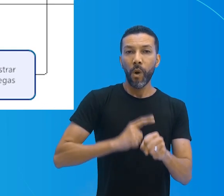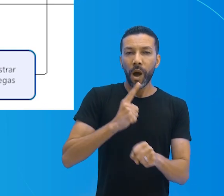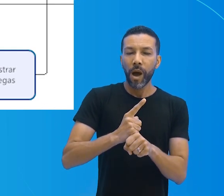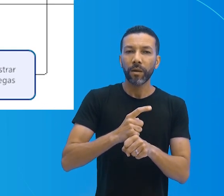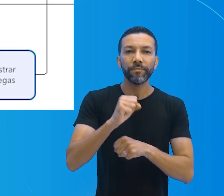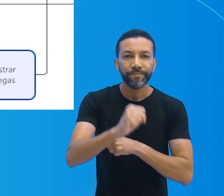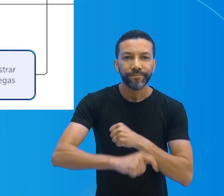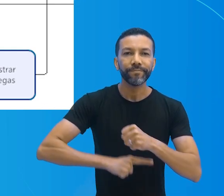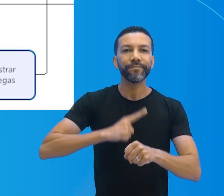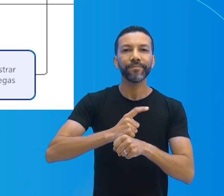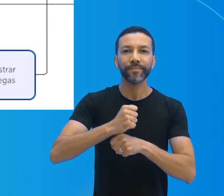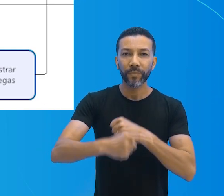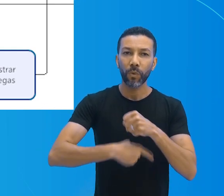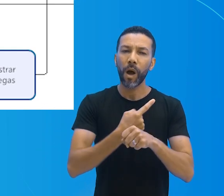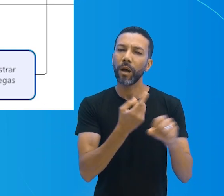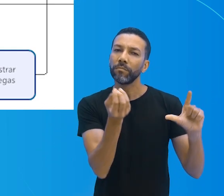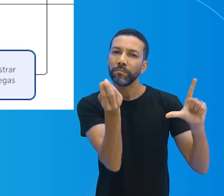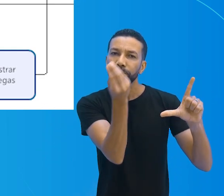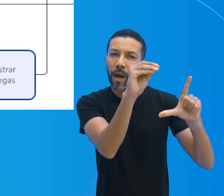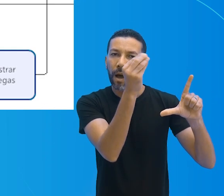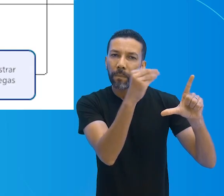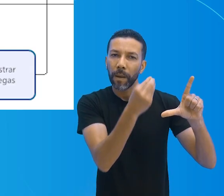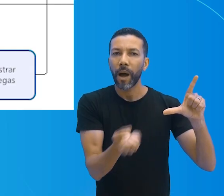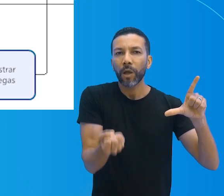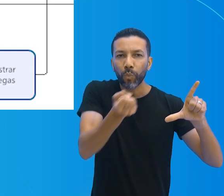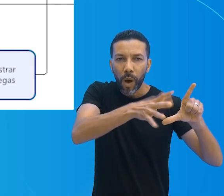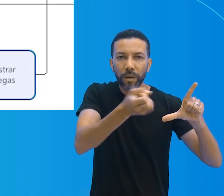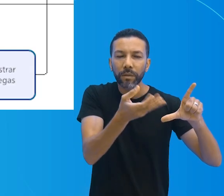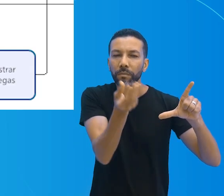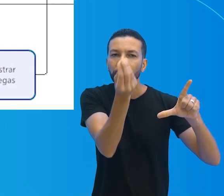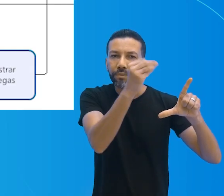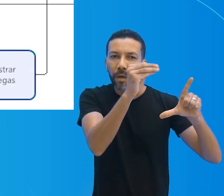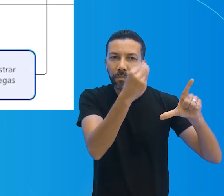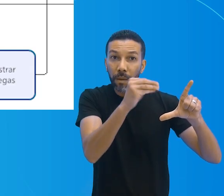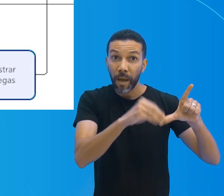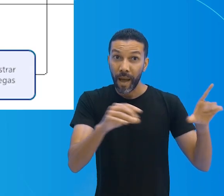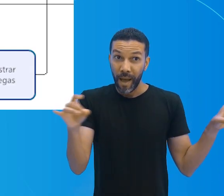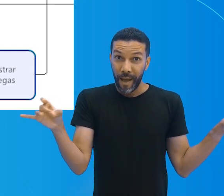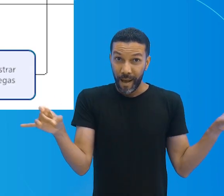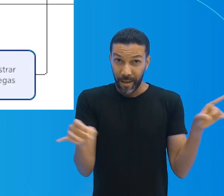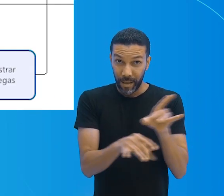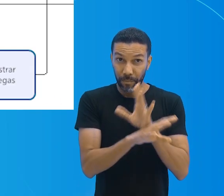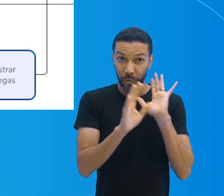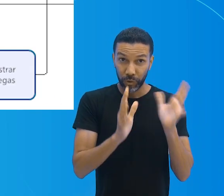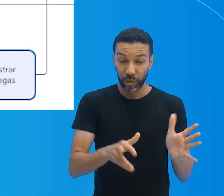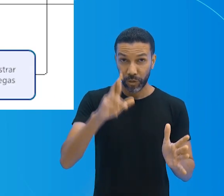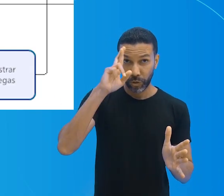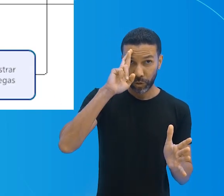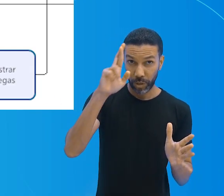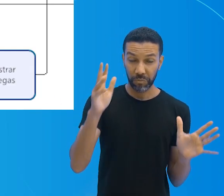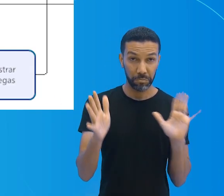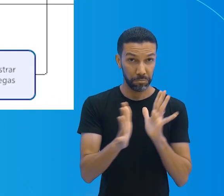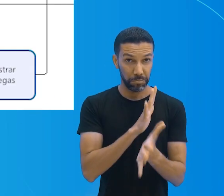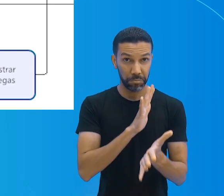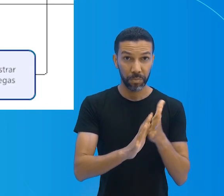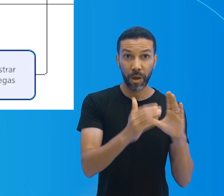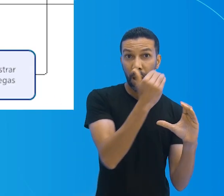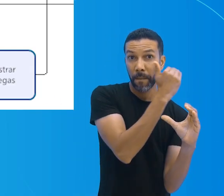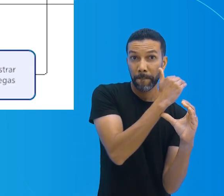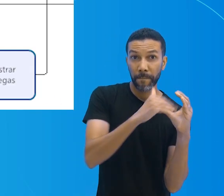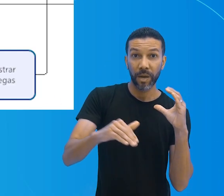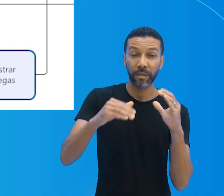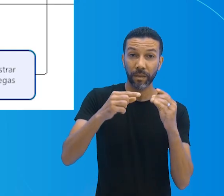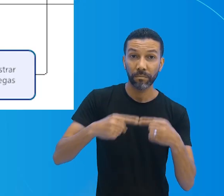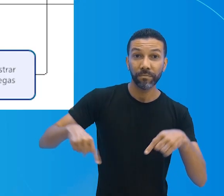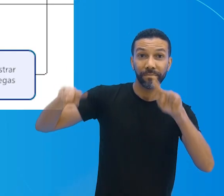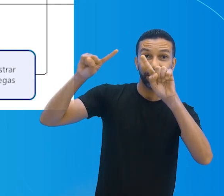tá? Depois que o chefe fizer esse cadastro, ele submete esse plano gerencial para a chefia